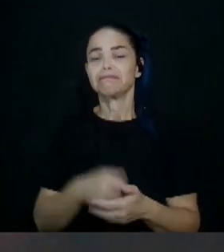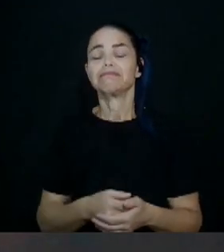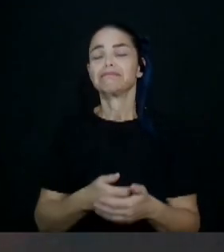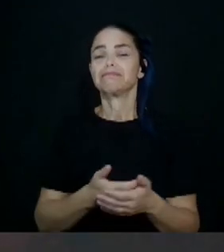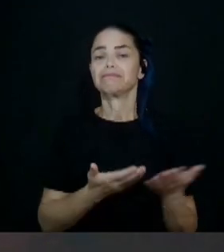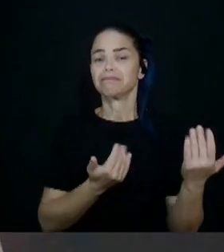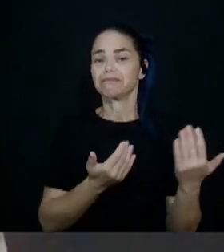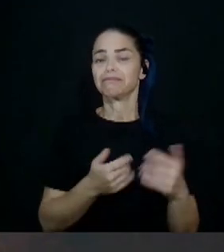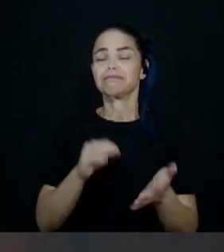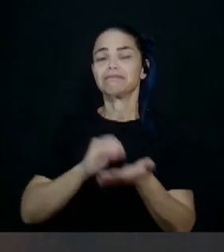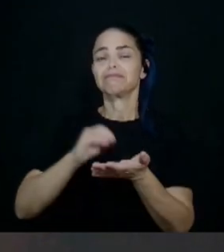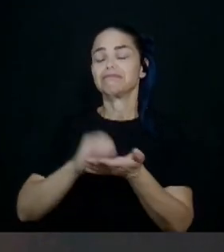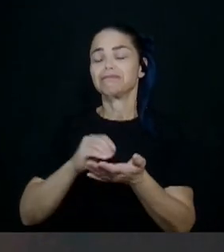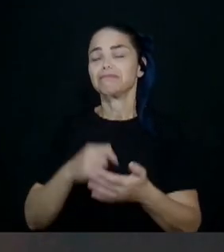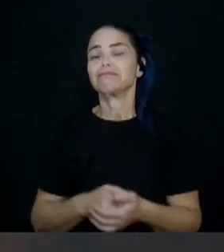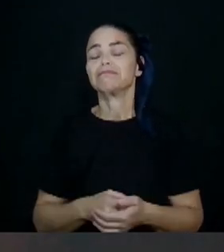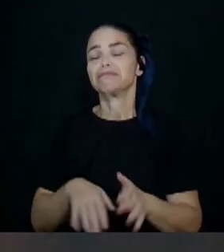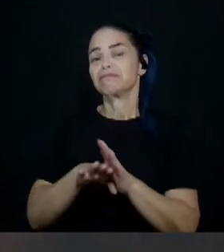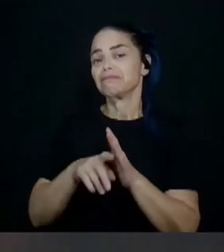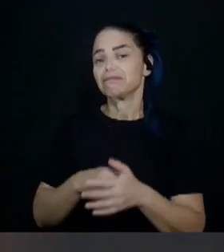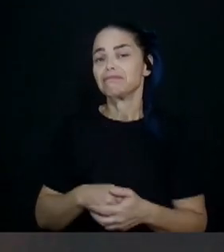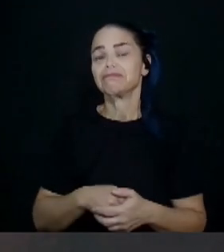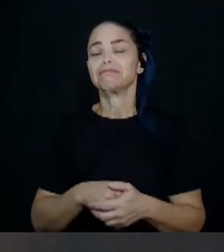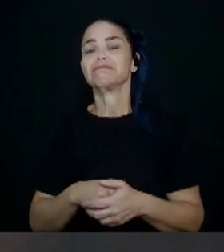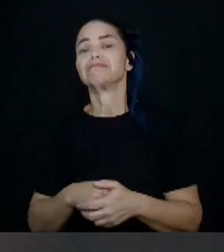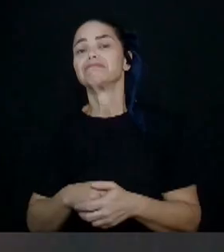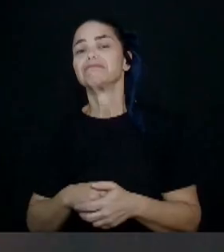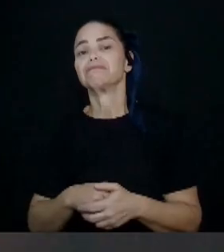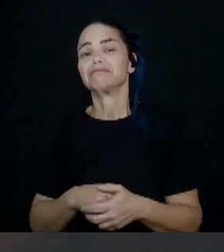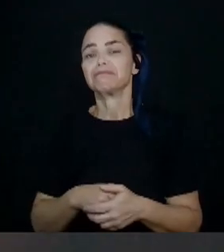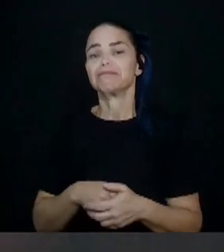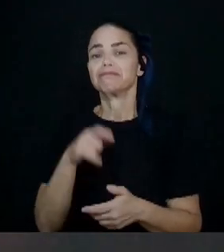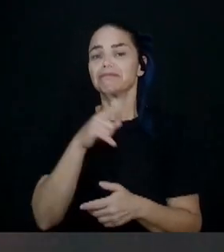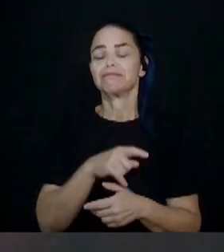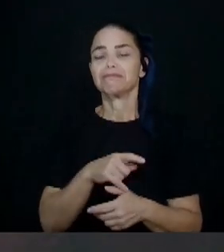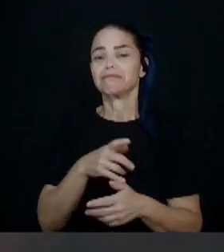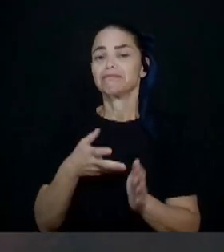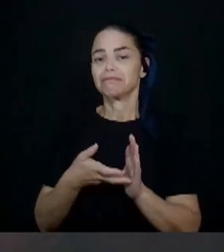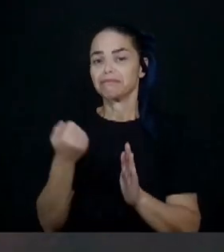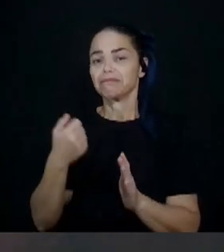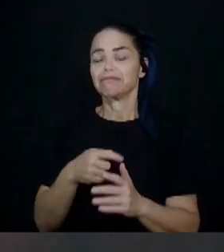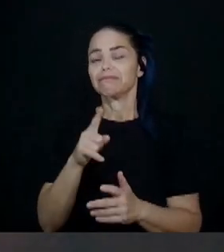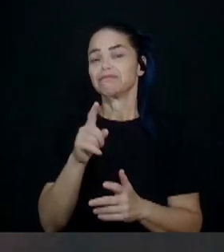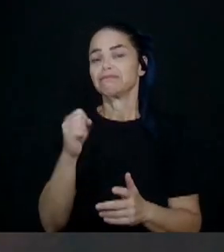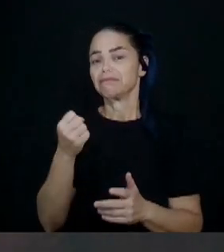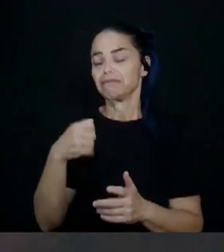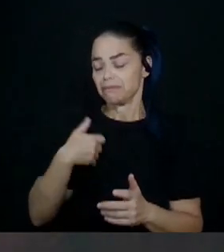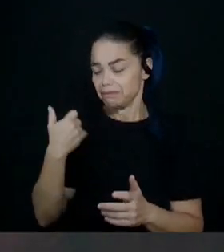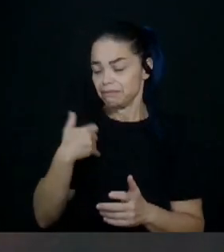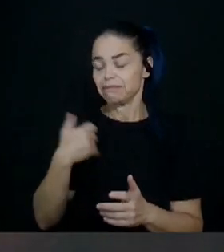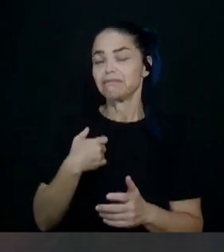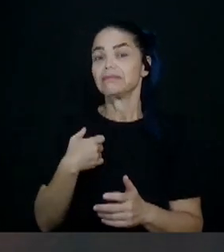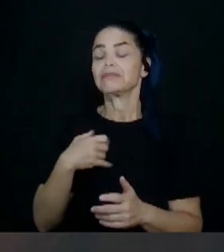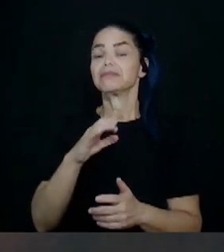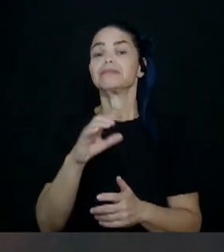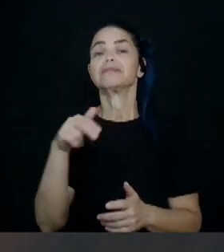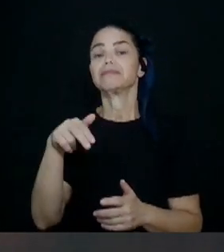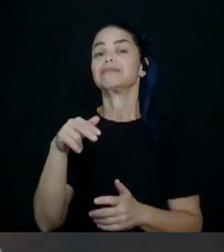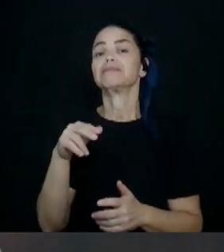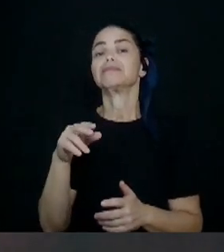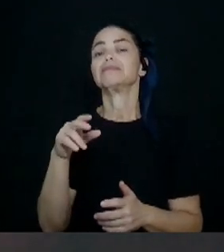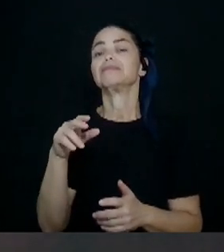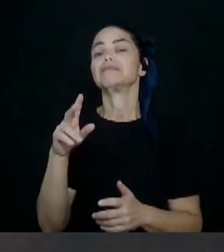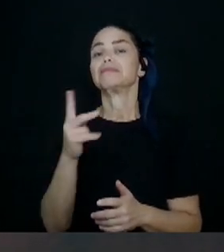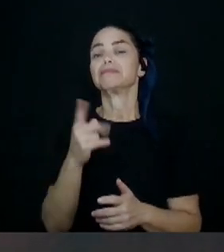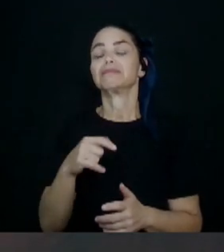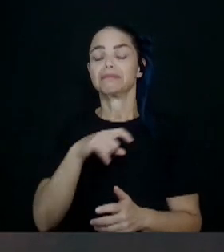faltando. Mas chegar na questão do tirar, que é 18 anos, né, para você tirar sua CNH, né, nós temos